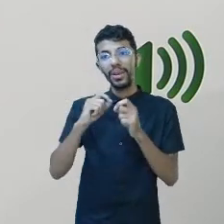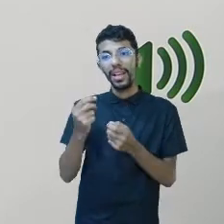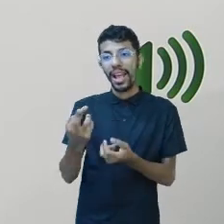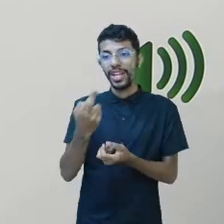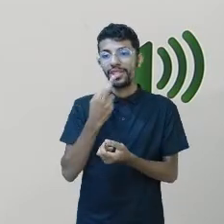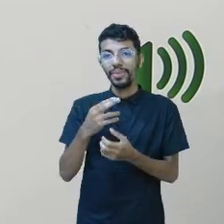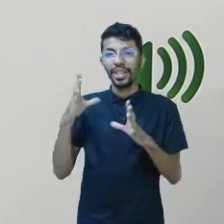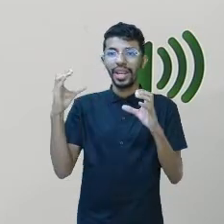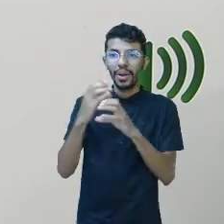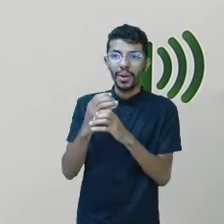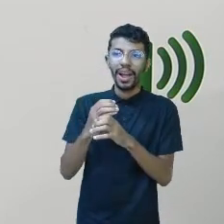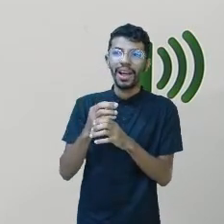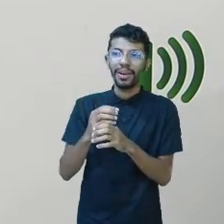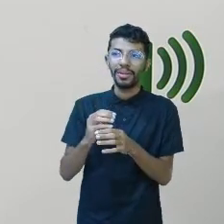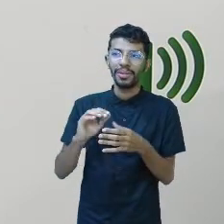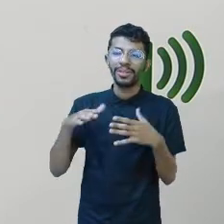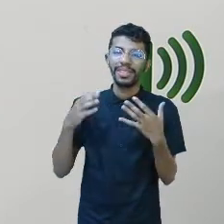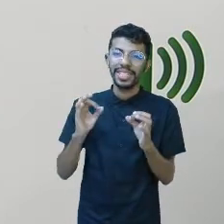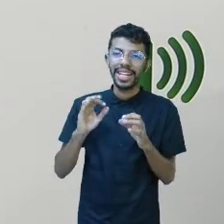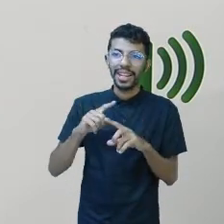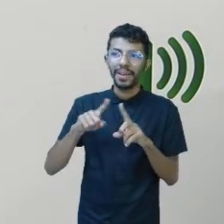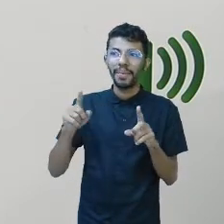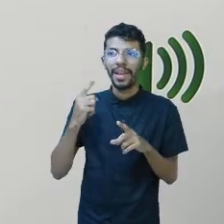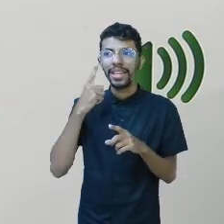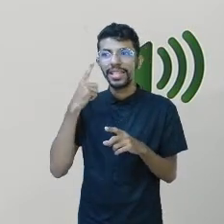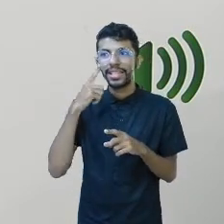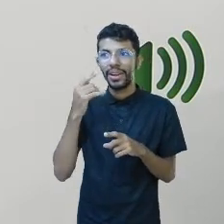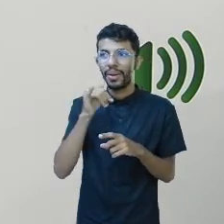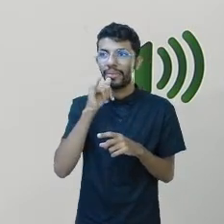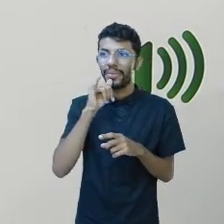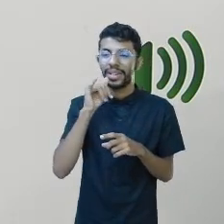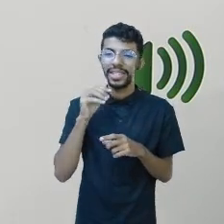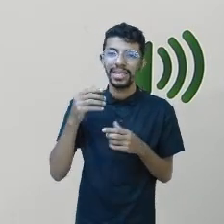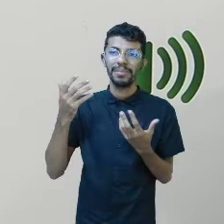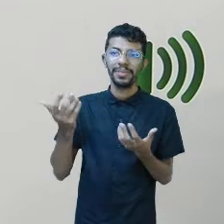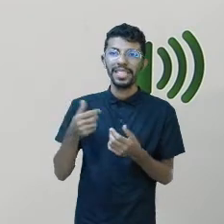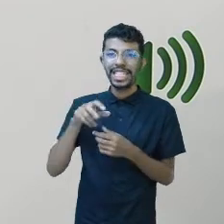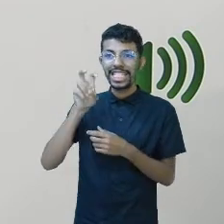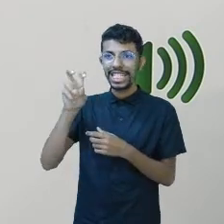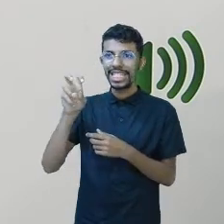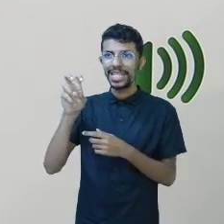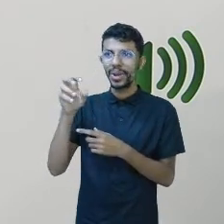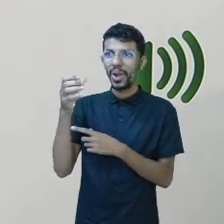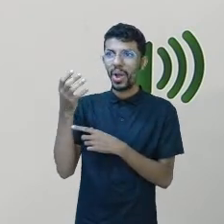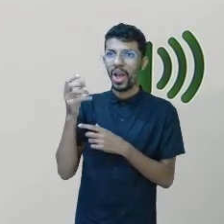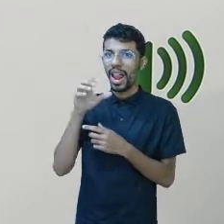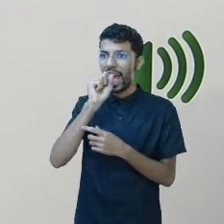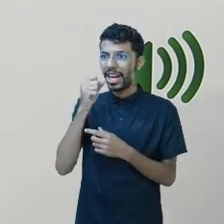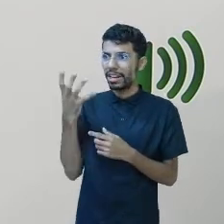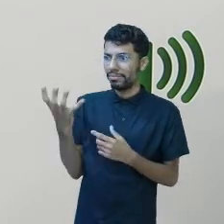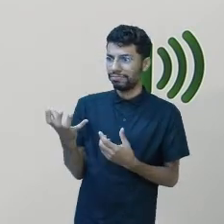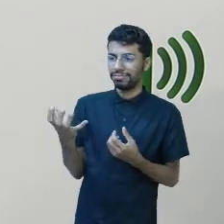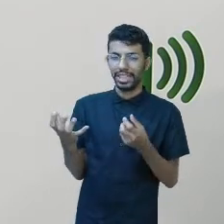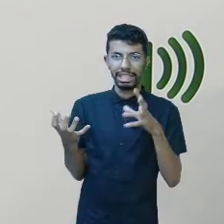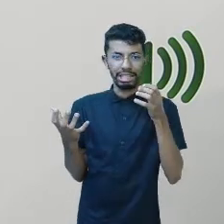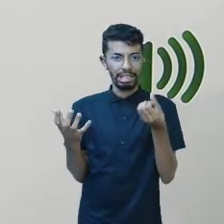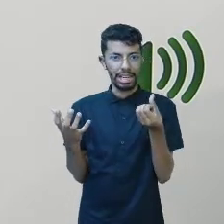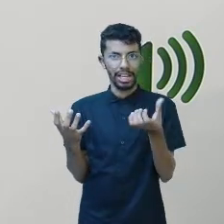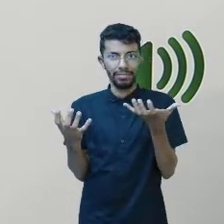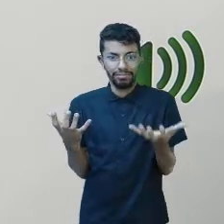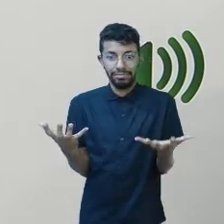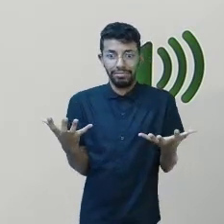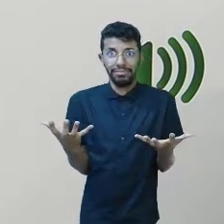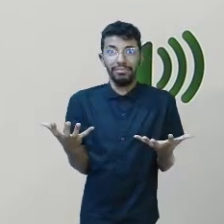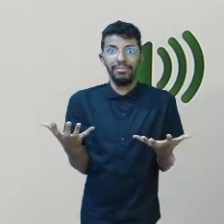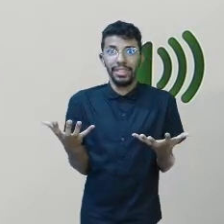ver. E tem lógica, né, gente? Porque se eu tenho 5 laranjas numa mão e 6 na outra, minha mão é bastante grande. Então, observe, quem